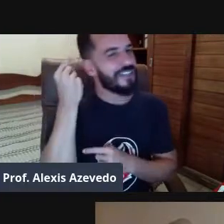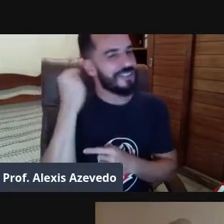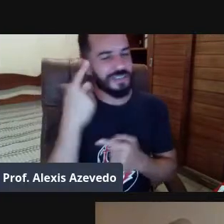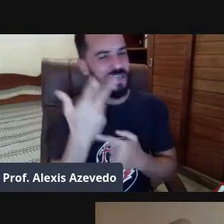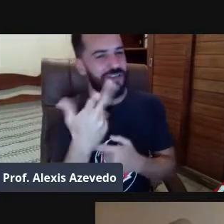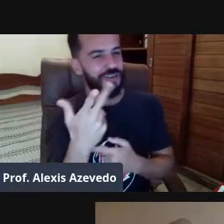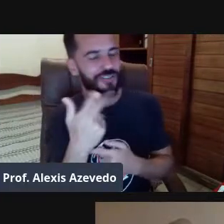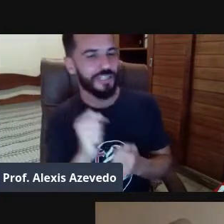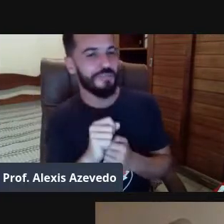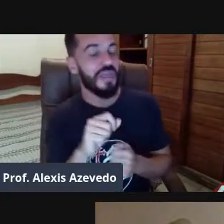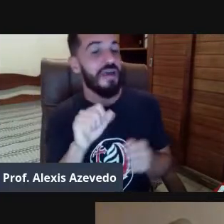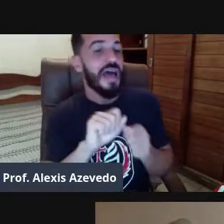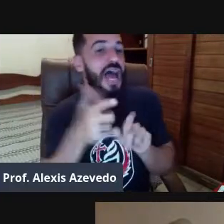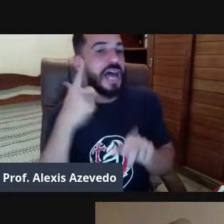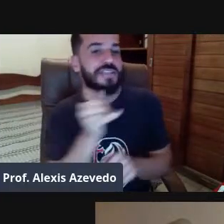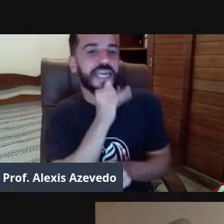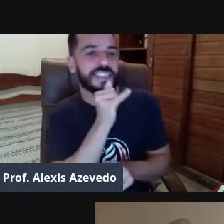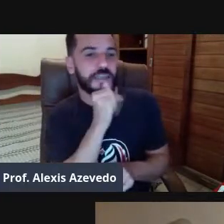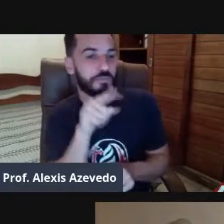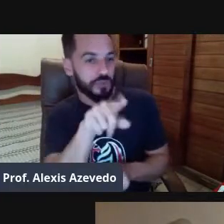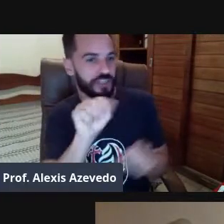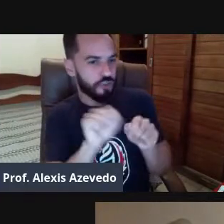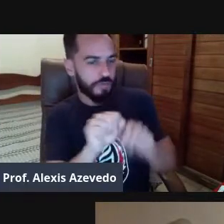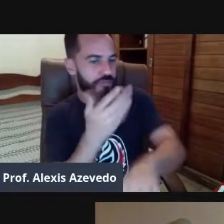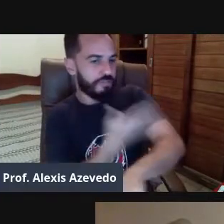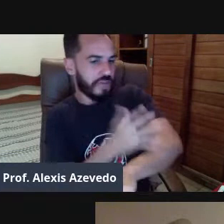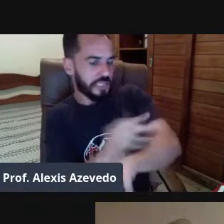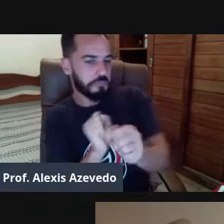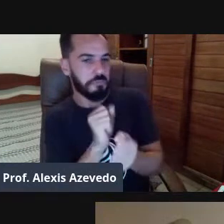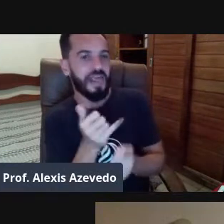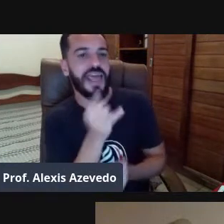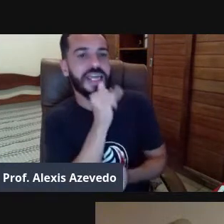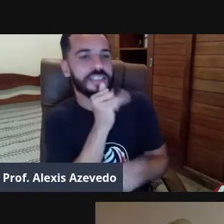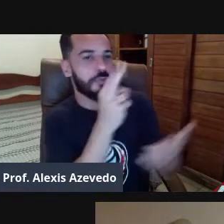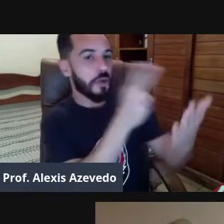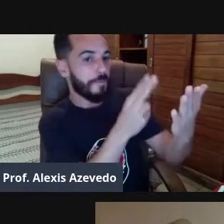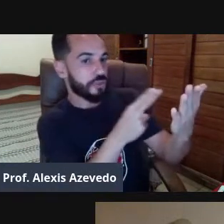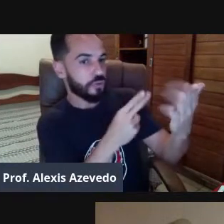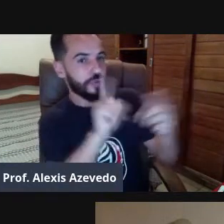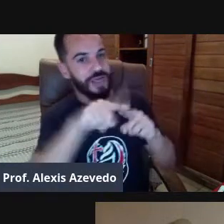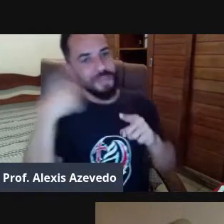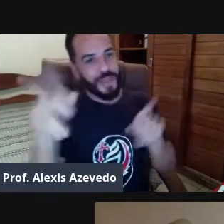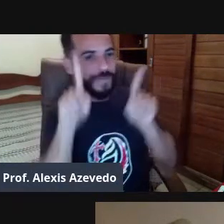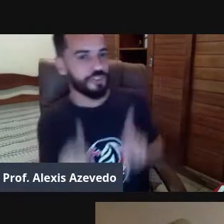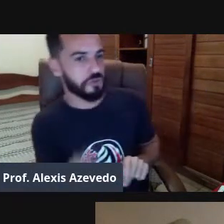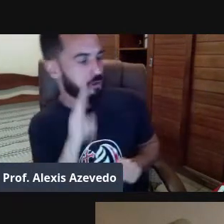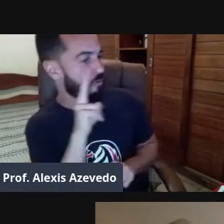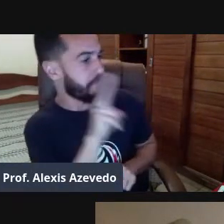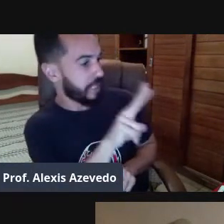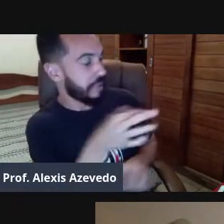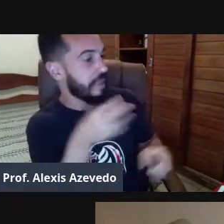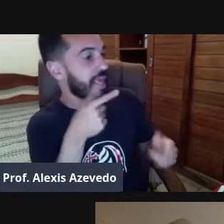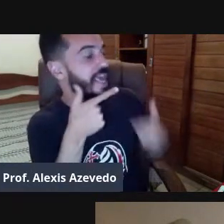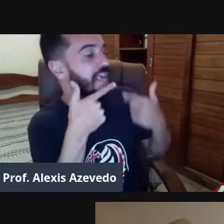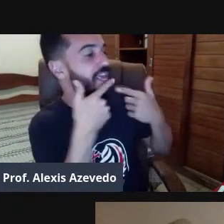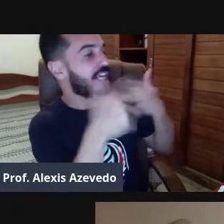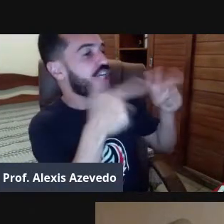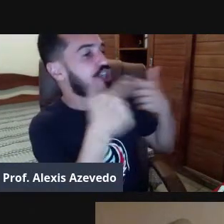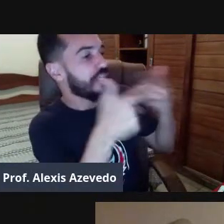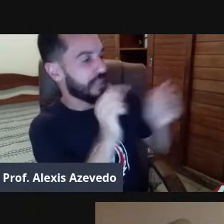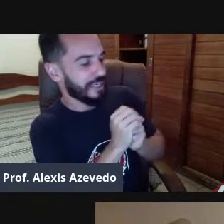e tinha um crítico que falava sobre o seu trabalho, né? E muitas vezes a leitura, vinha uma leitura de fora